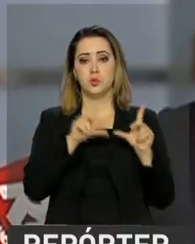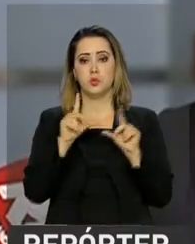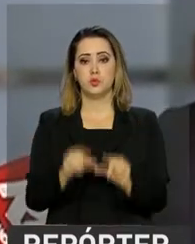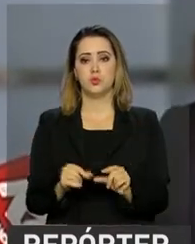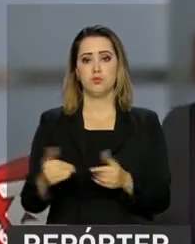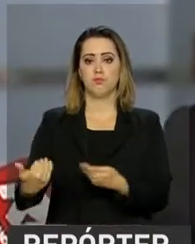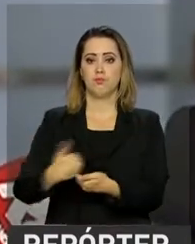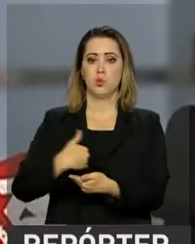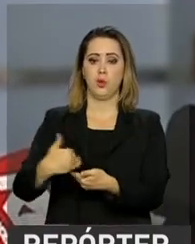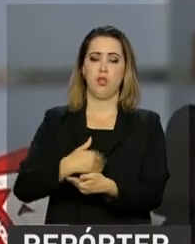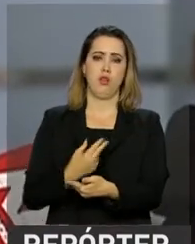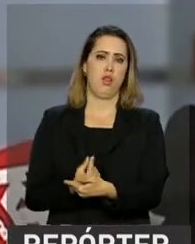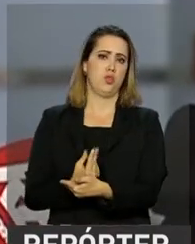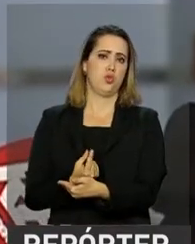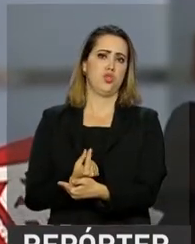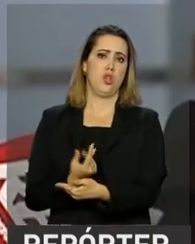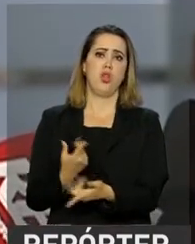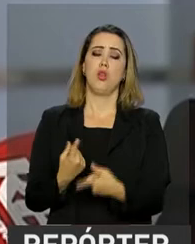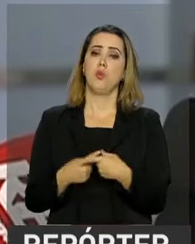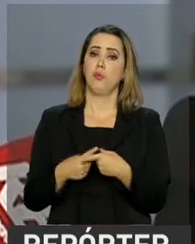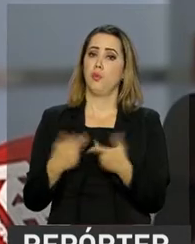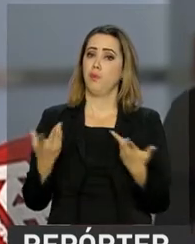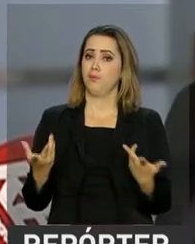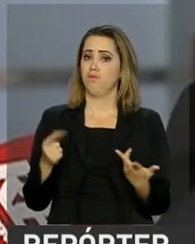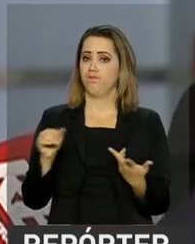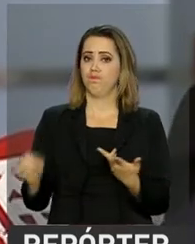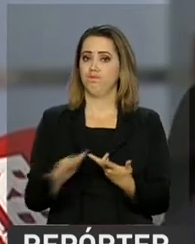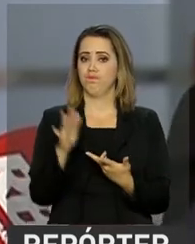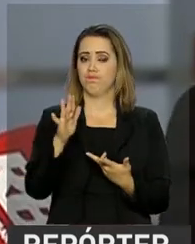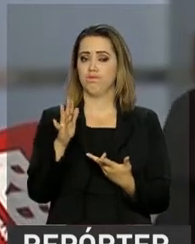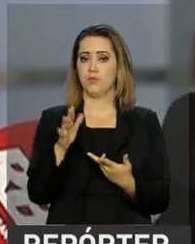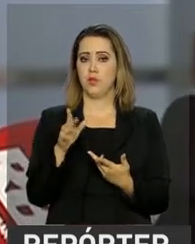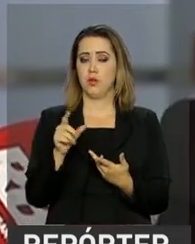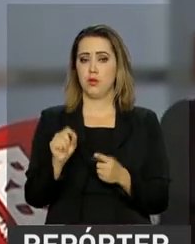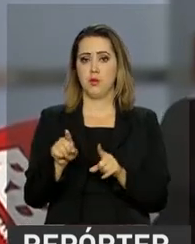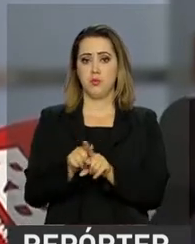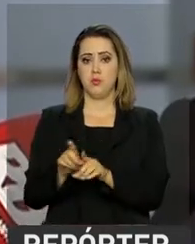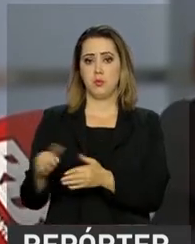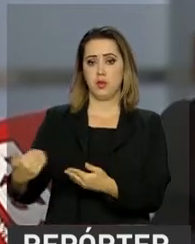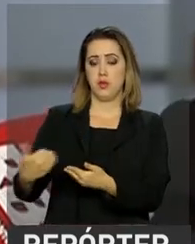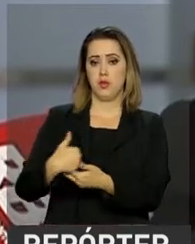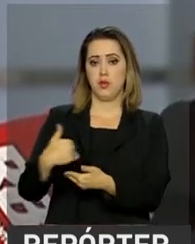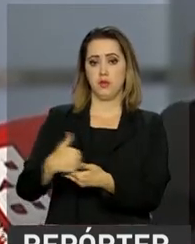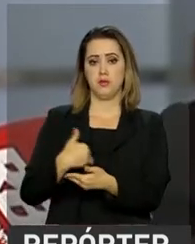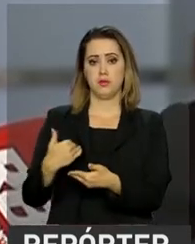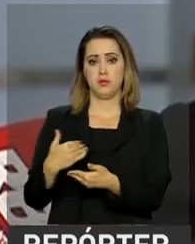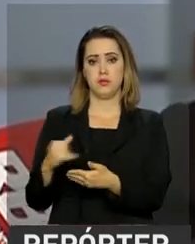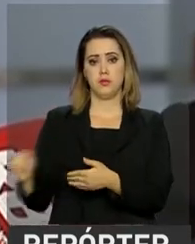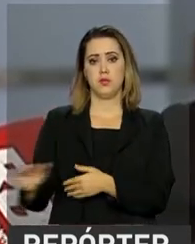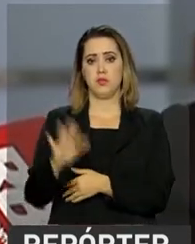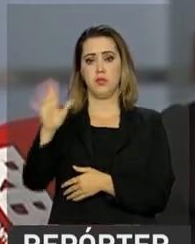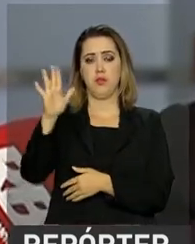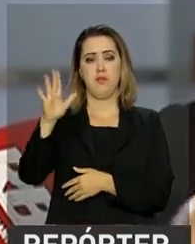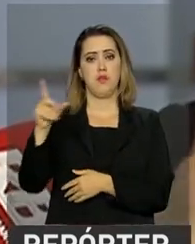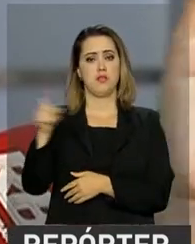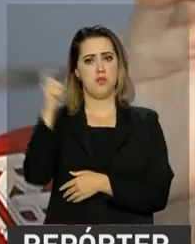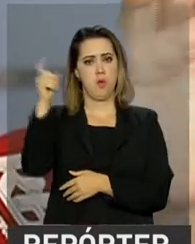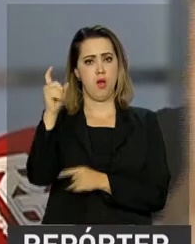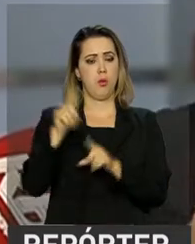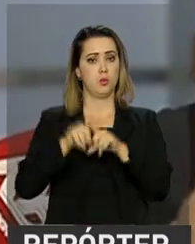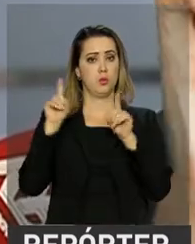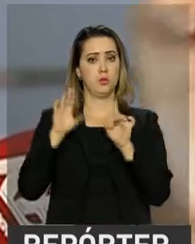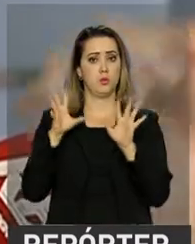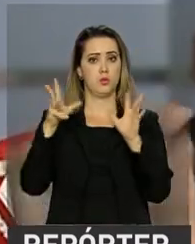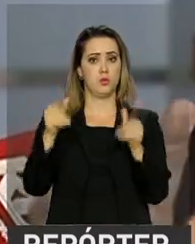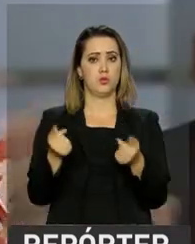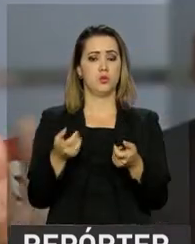arrecadação. Porque, inclusive, a arrecadação não só estava mais alta, porque a inflação estava mais alta, mas